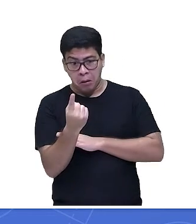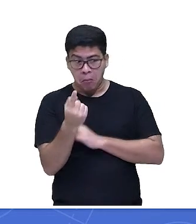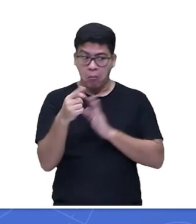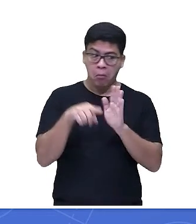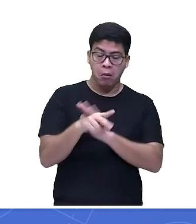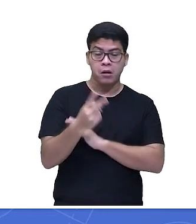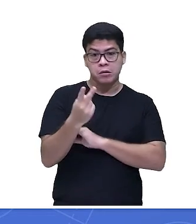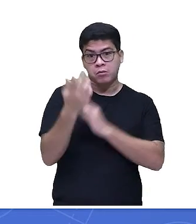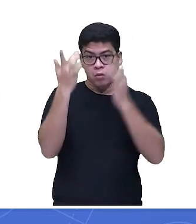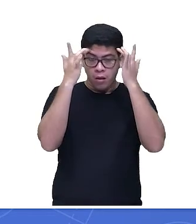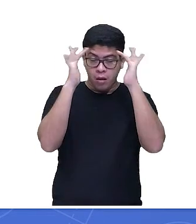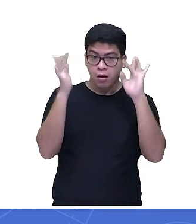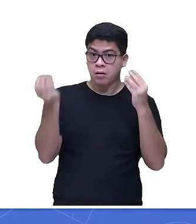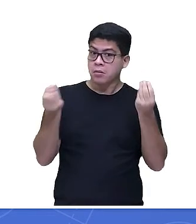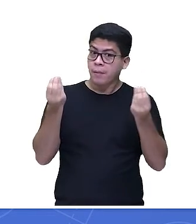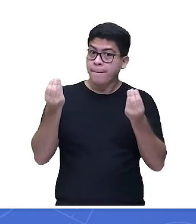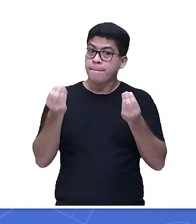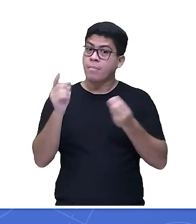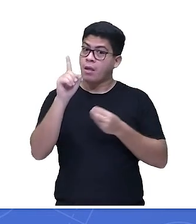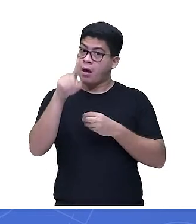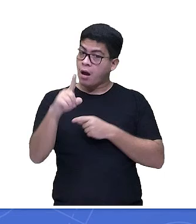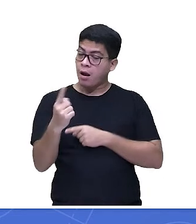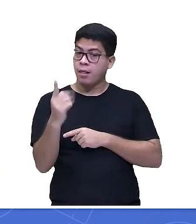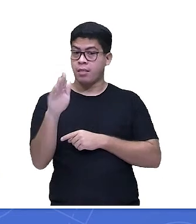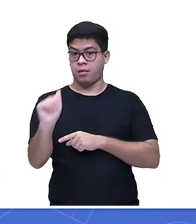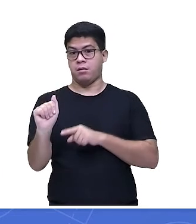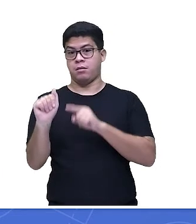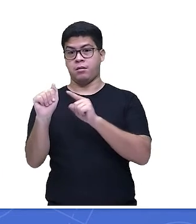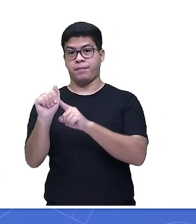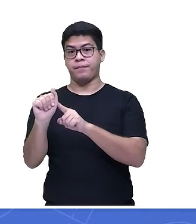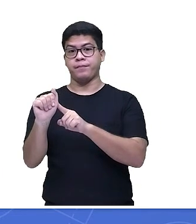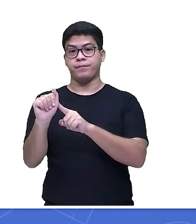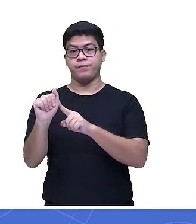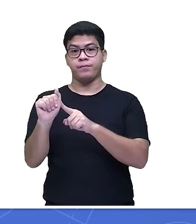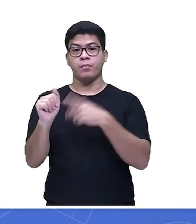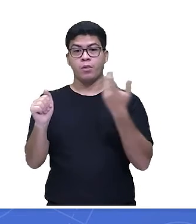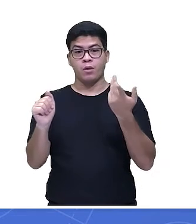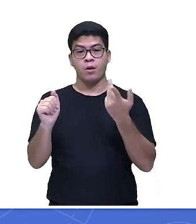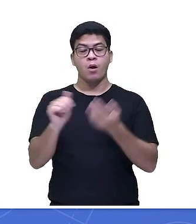primeira questão é a letra A. Muito bem, viu?